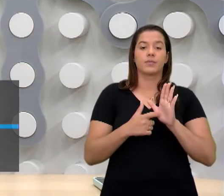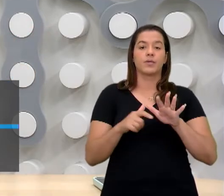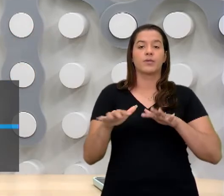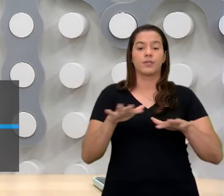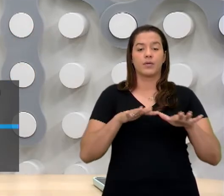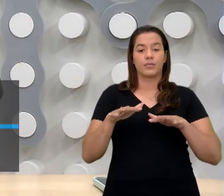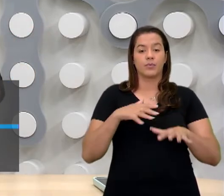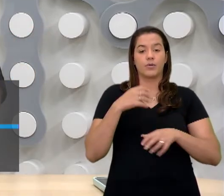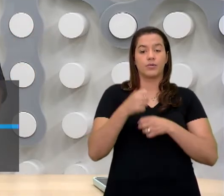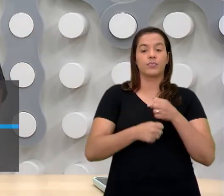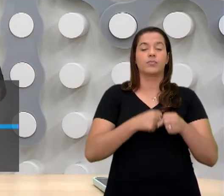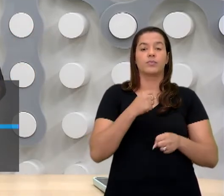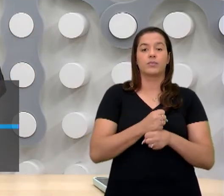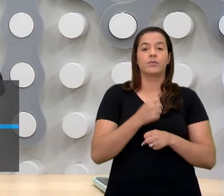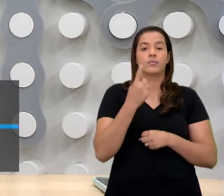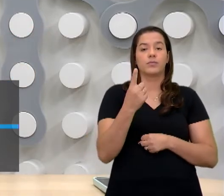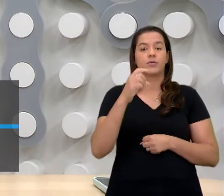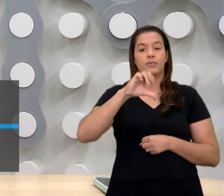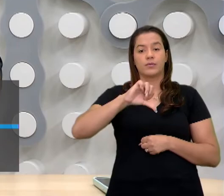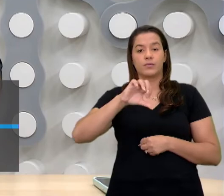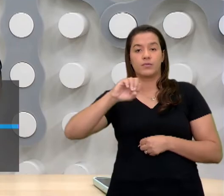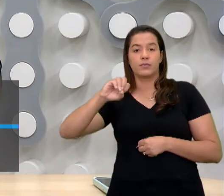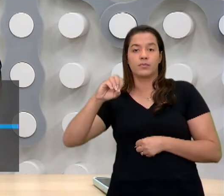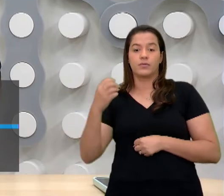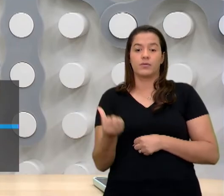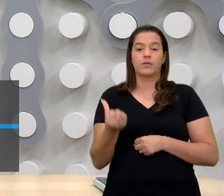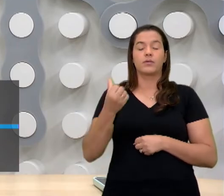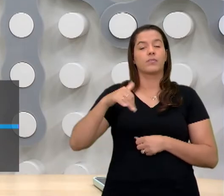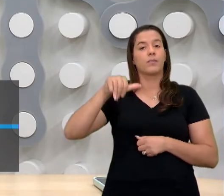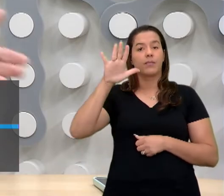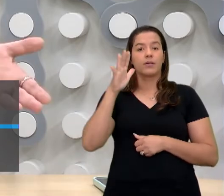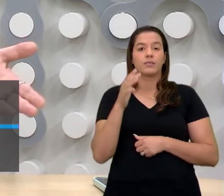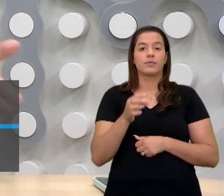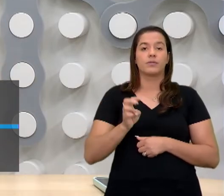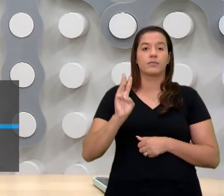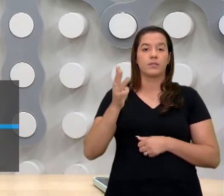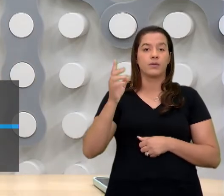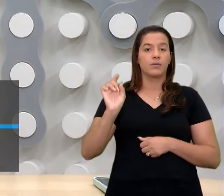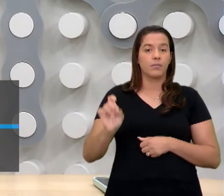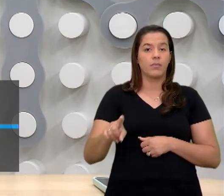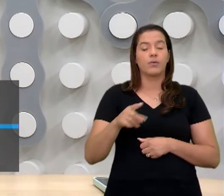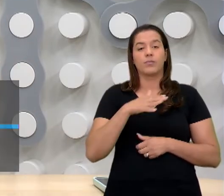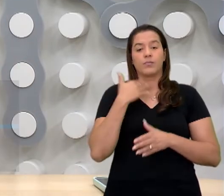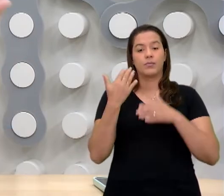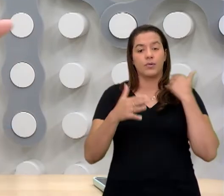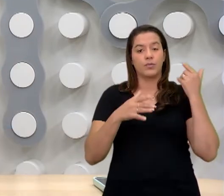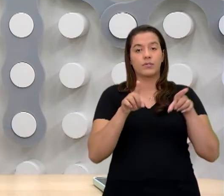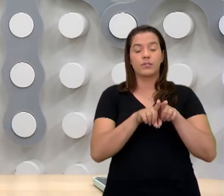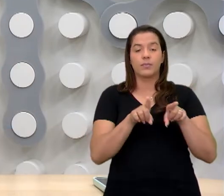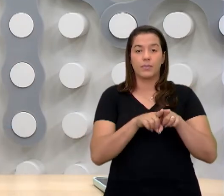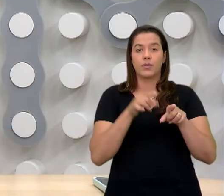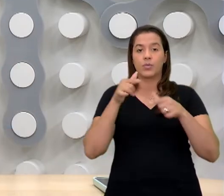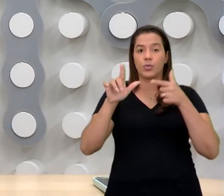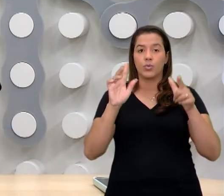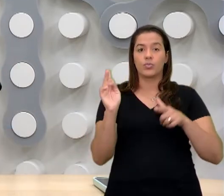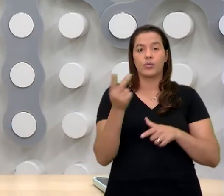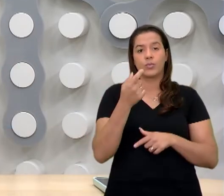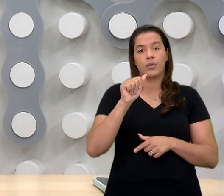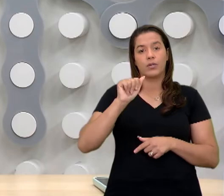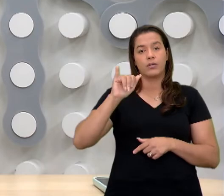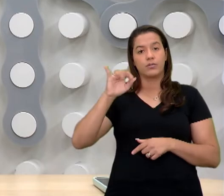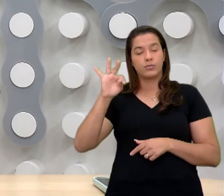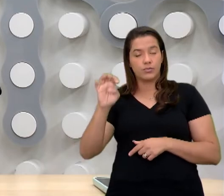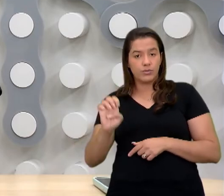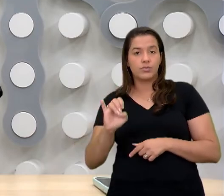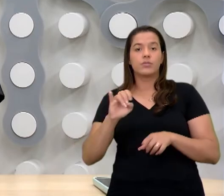de 1906, com mais de 3 mil mortes aí, também já aconteceu no Haiti, já aconteceu em outras